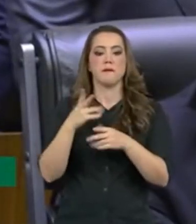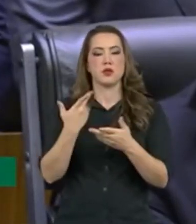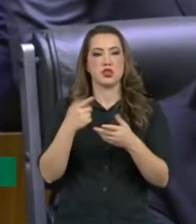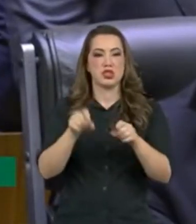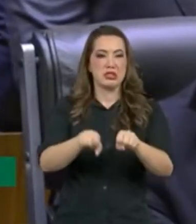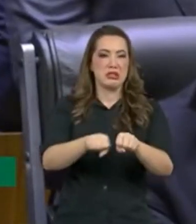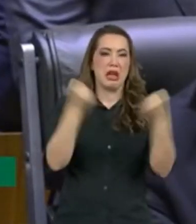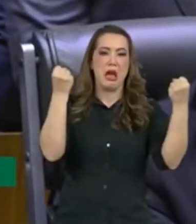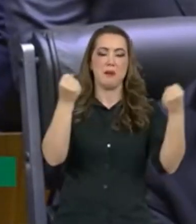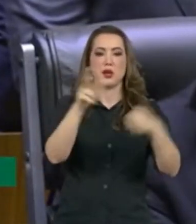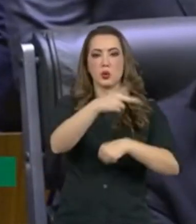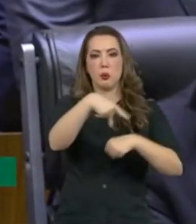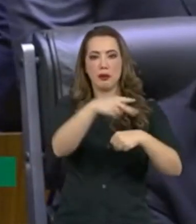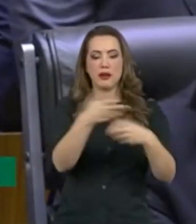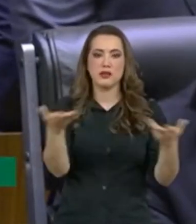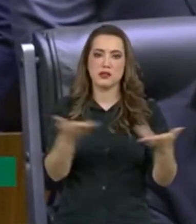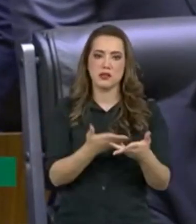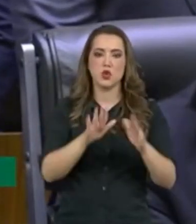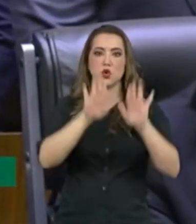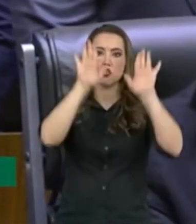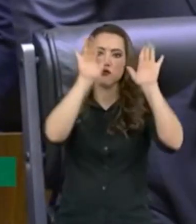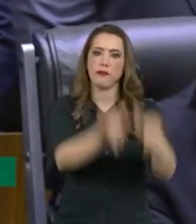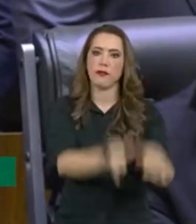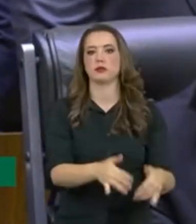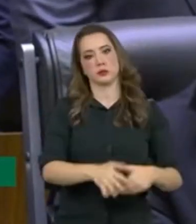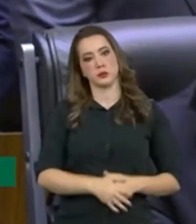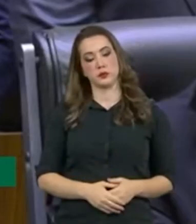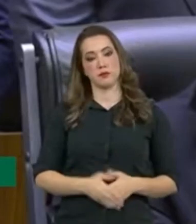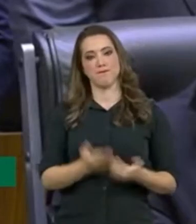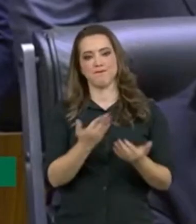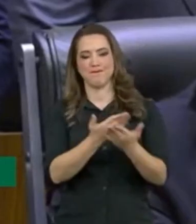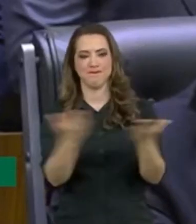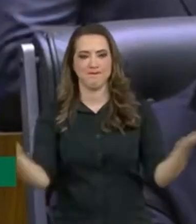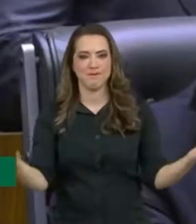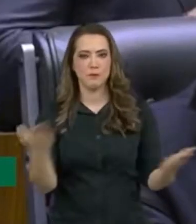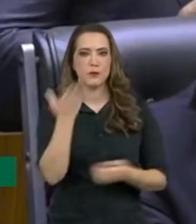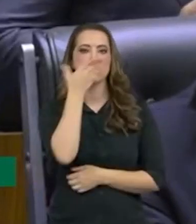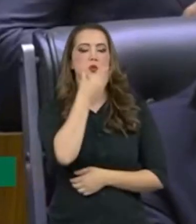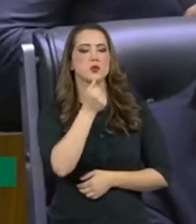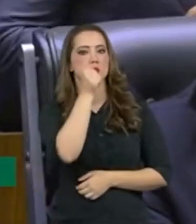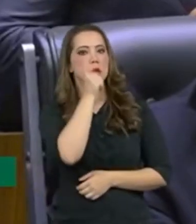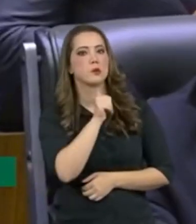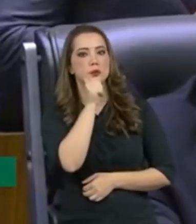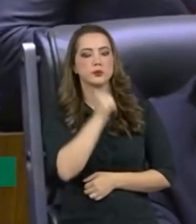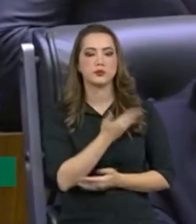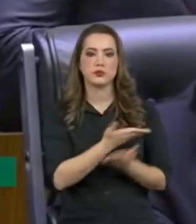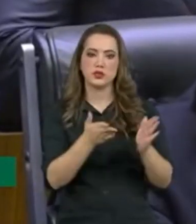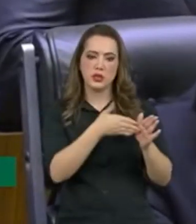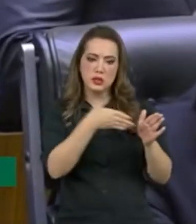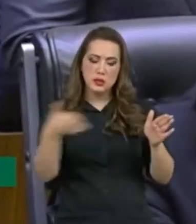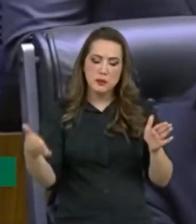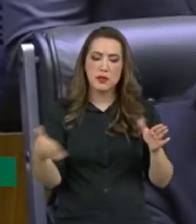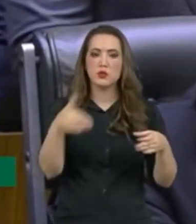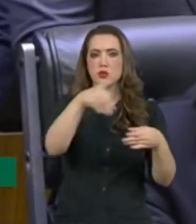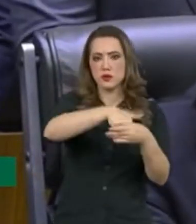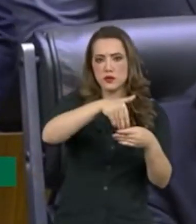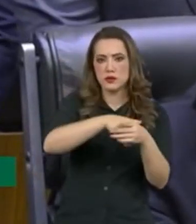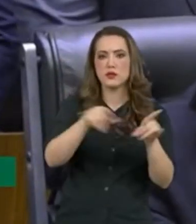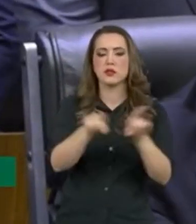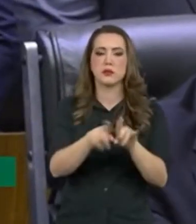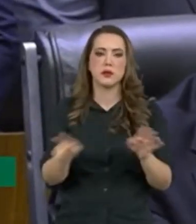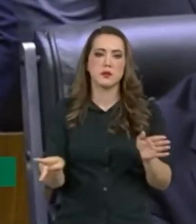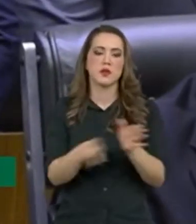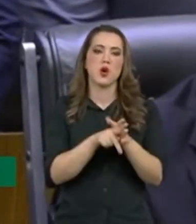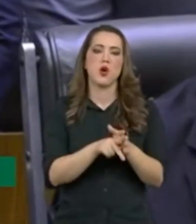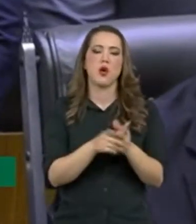destruição nacional que hoje se encerra. Senhoras e senhores, esse processo eleitoral também foi caracterizado